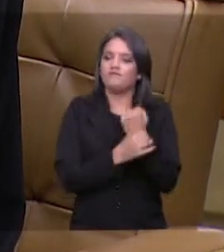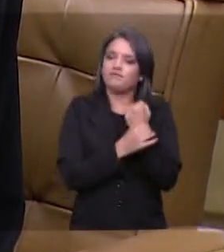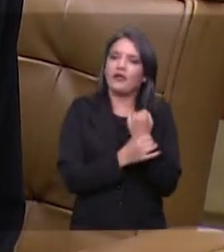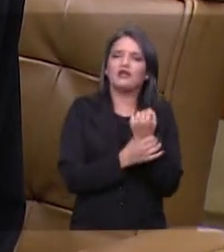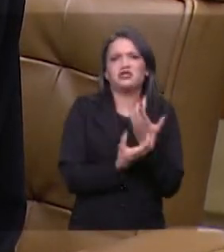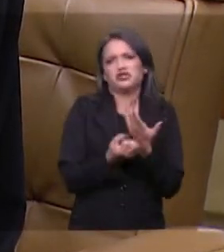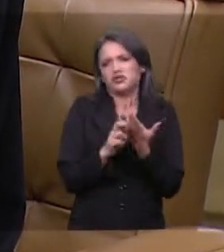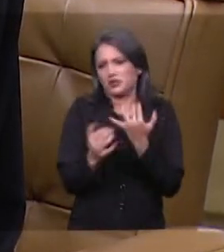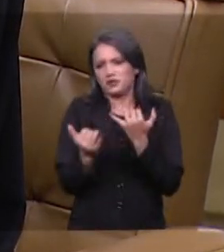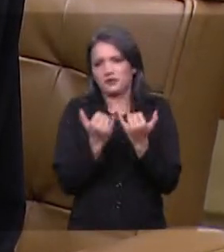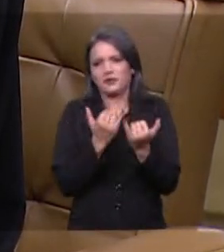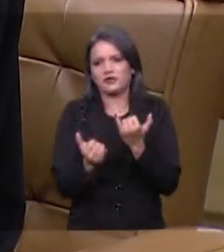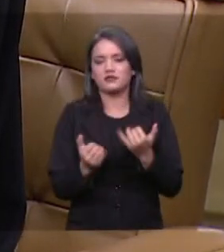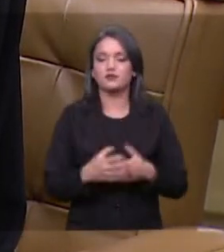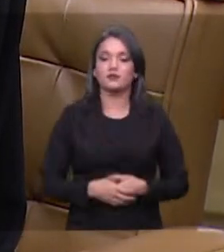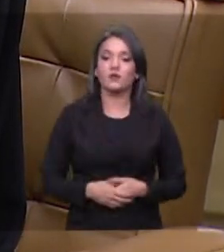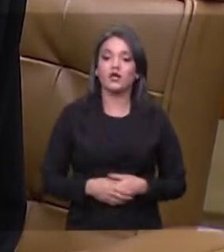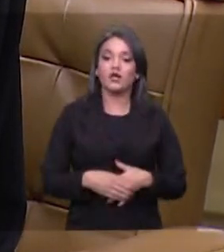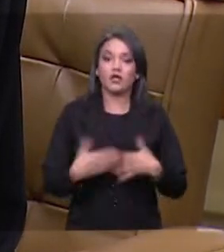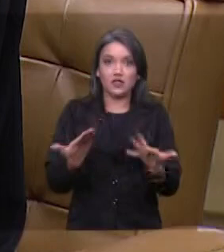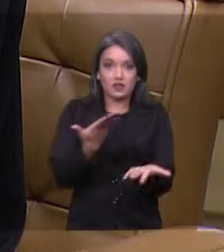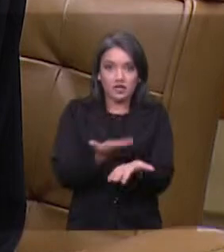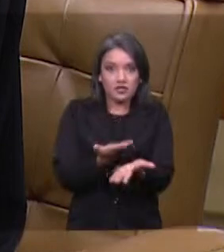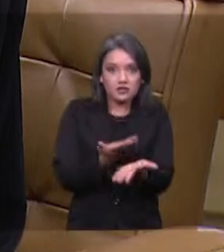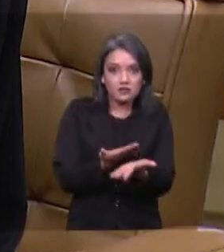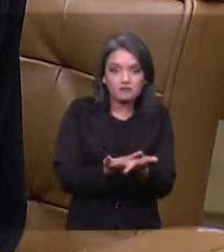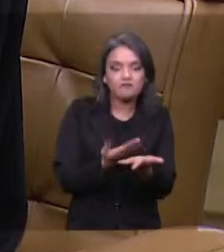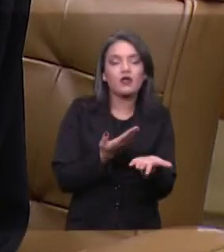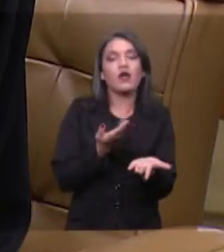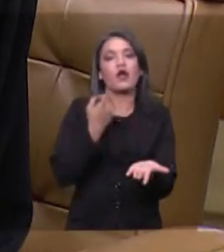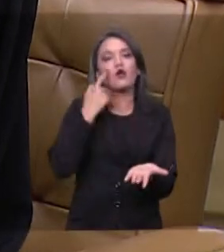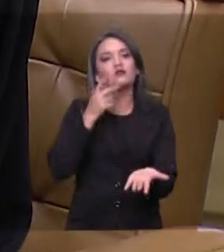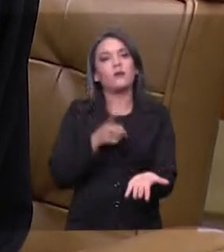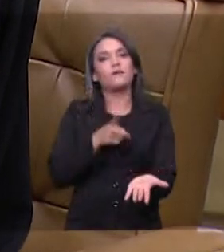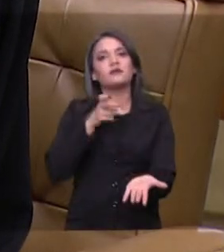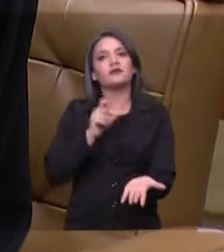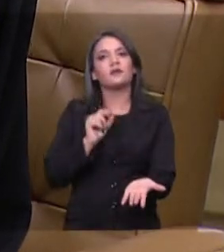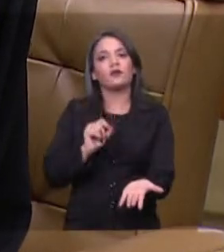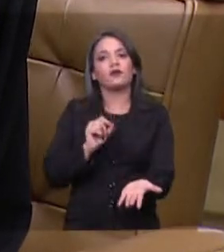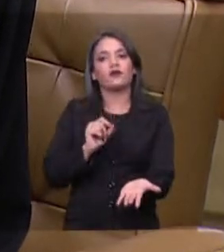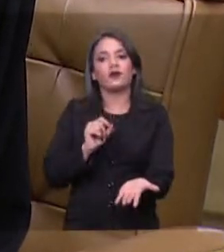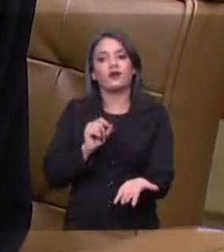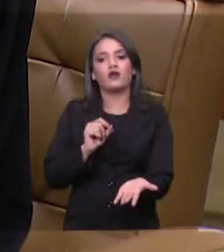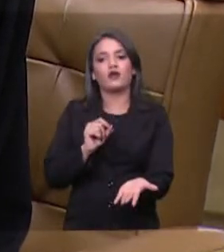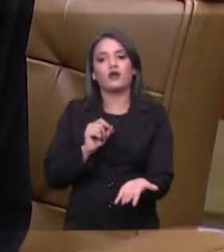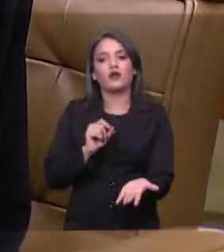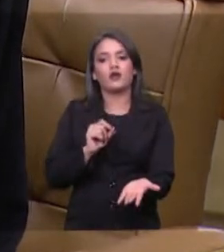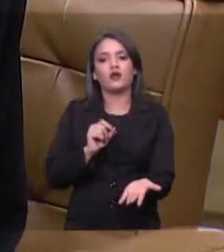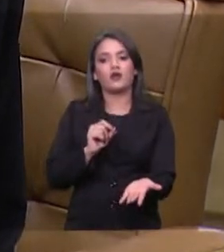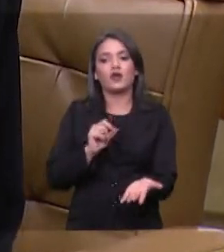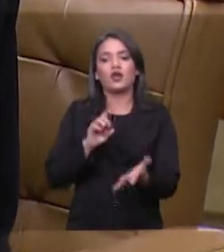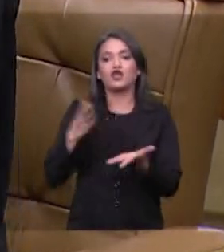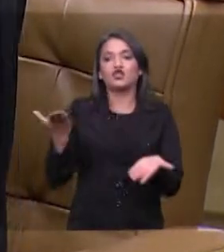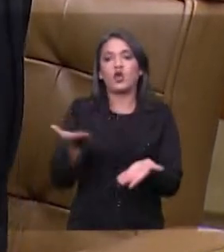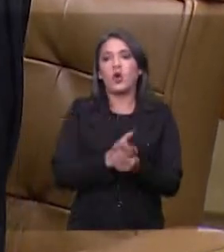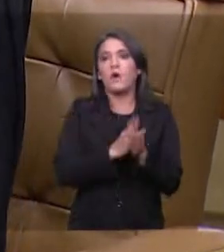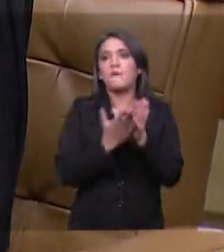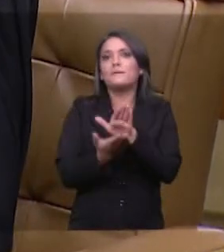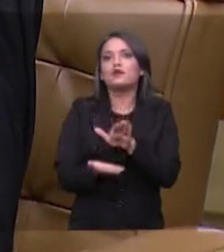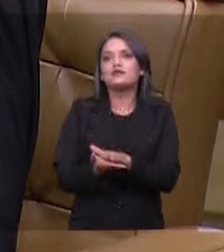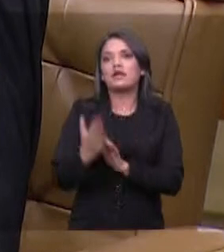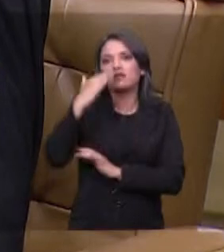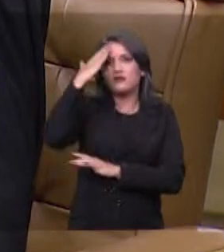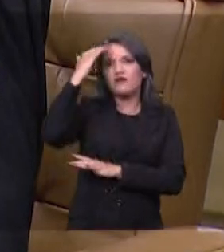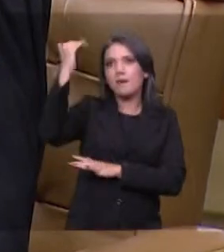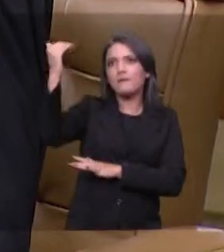similar. A partir desses estudos, entendo que não é apenas nos processos ou operações de grande repercussão